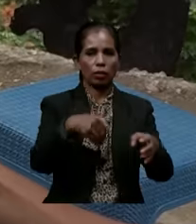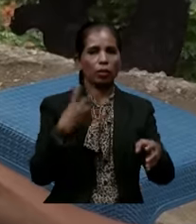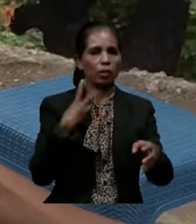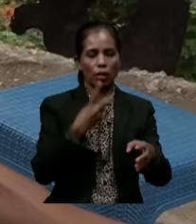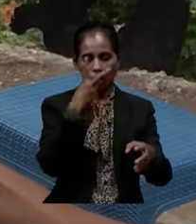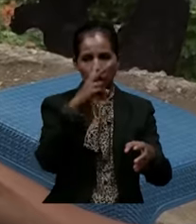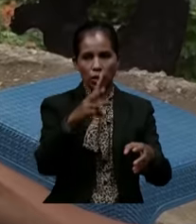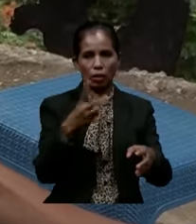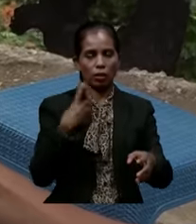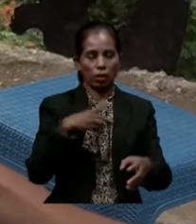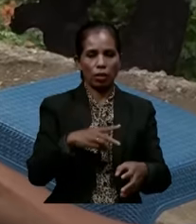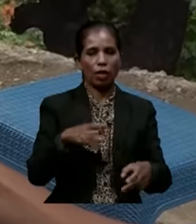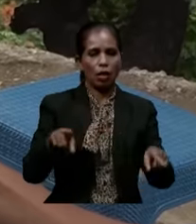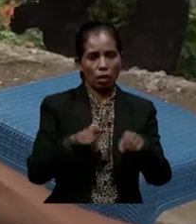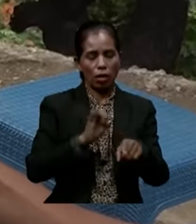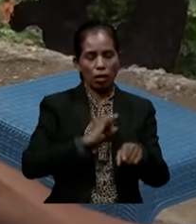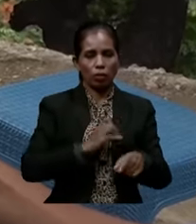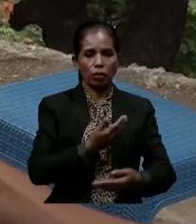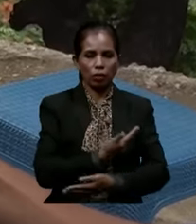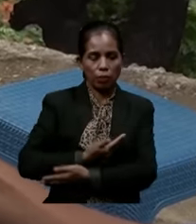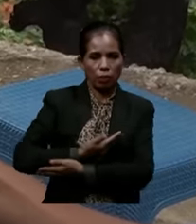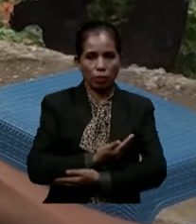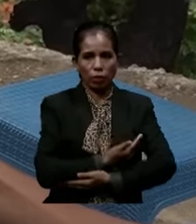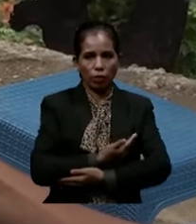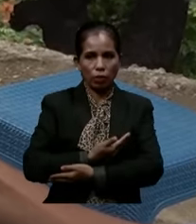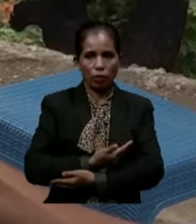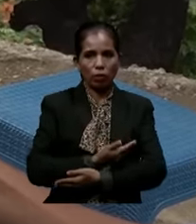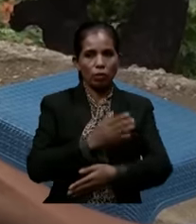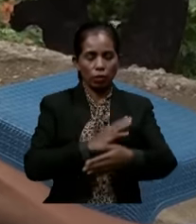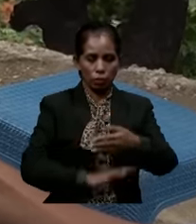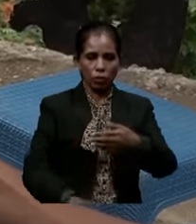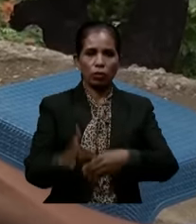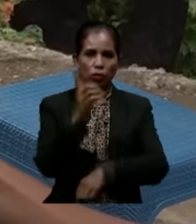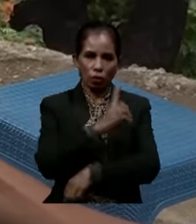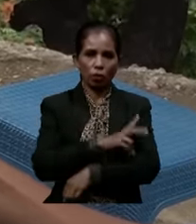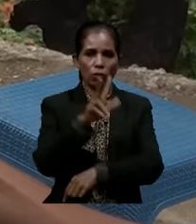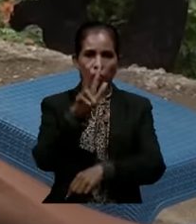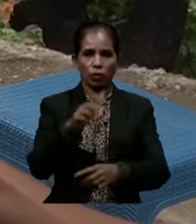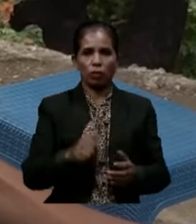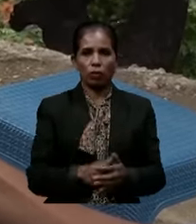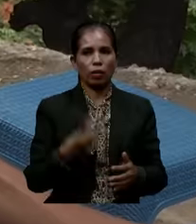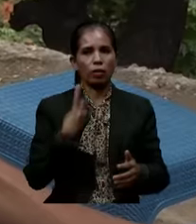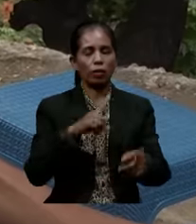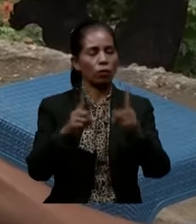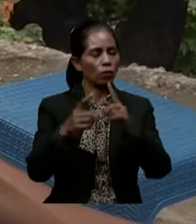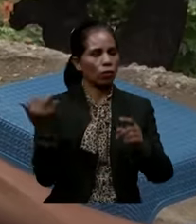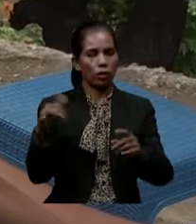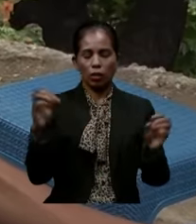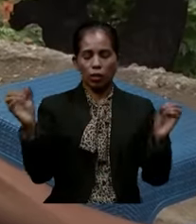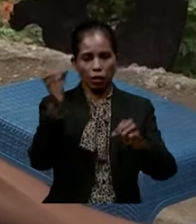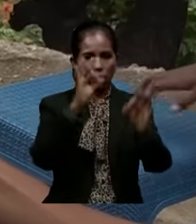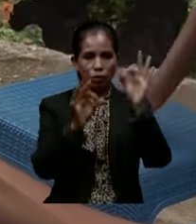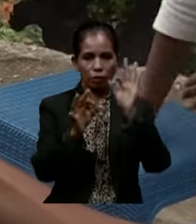tang ita inang ida be ola barik kida koin saun de foin de loron tolu mas kita kolem sira lafi ab lori uang